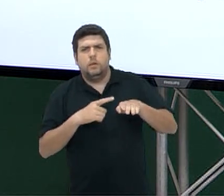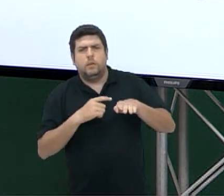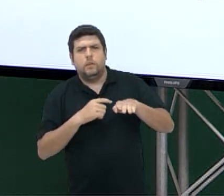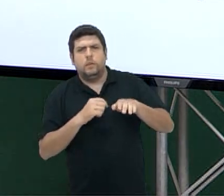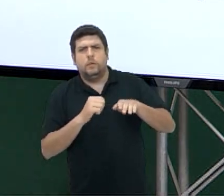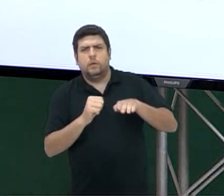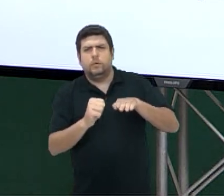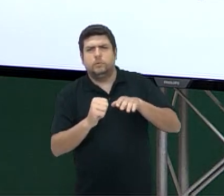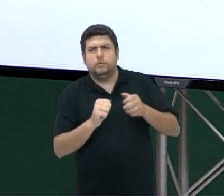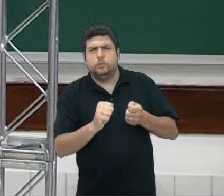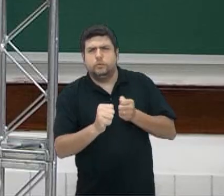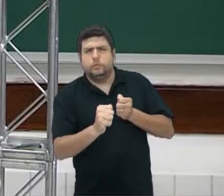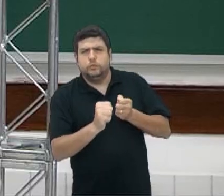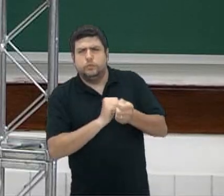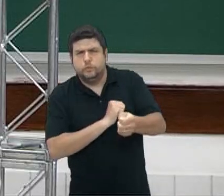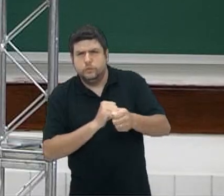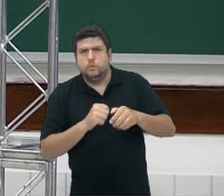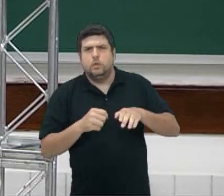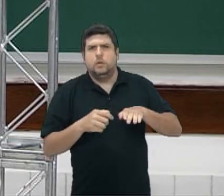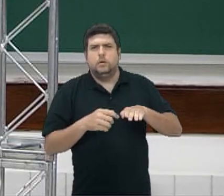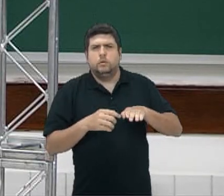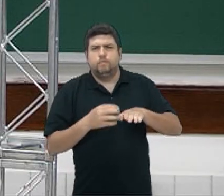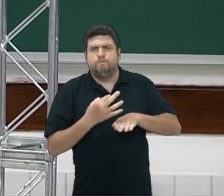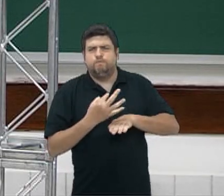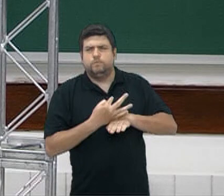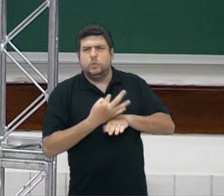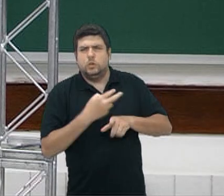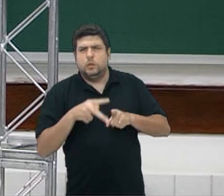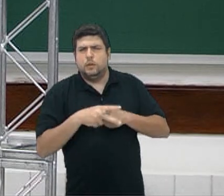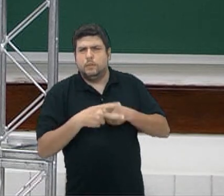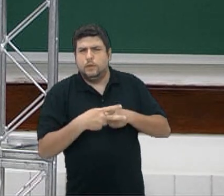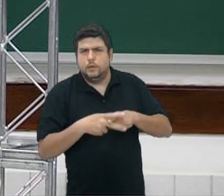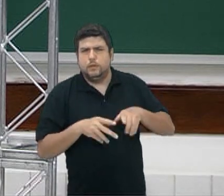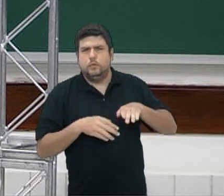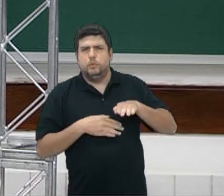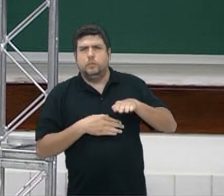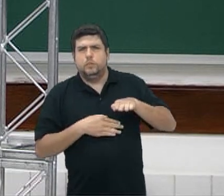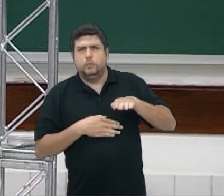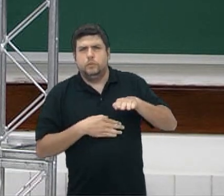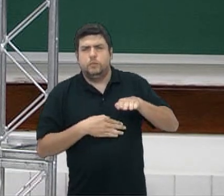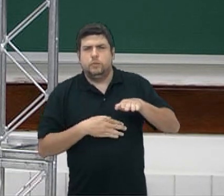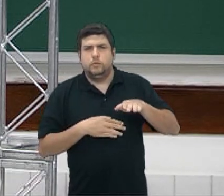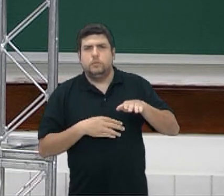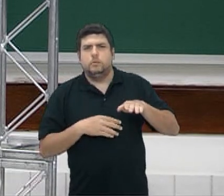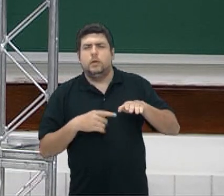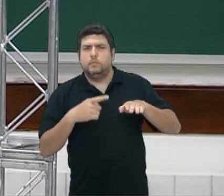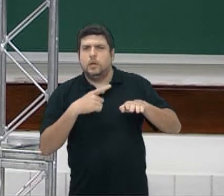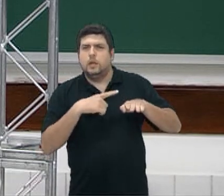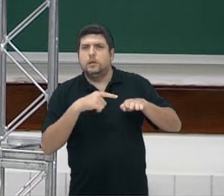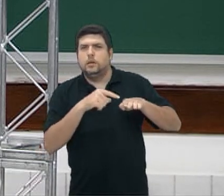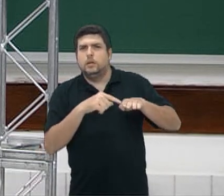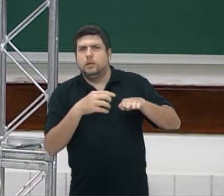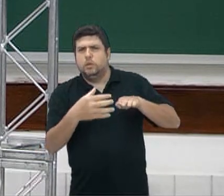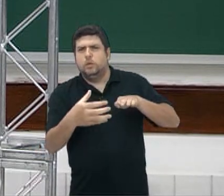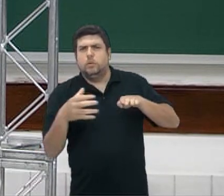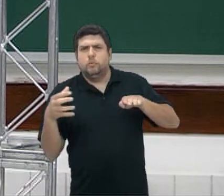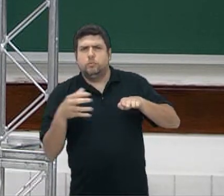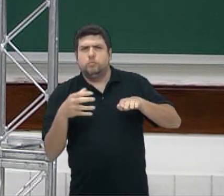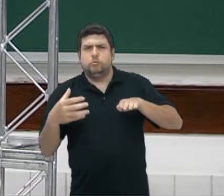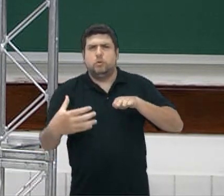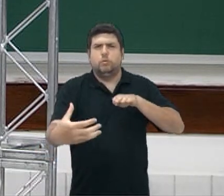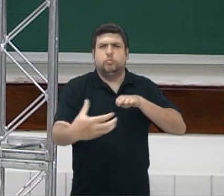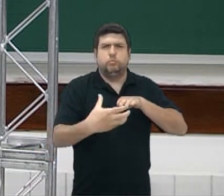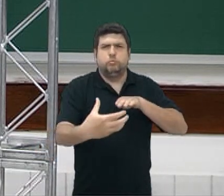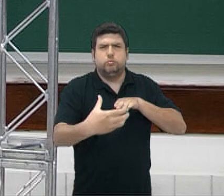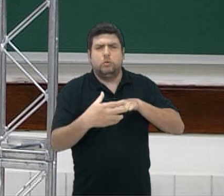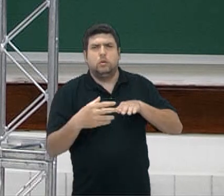forças de resistência mecânica, tudo que você puder imaginar, certo? Então, nesse caso, tem todas as forças contra ele,